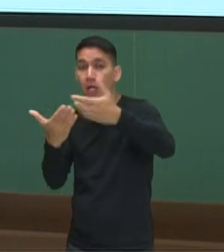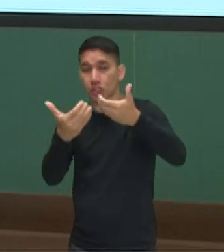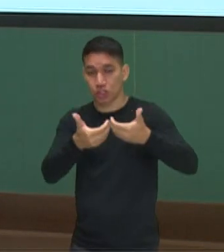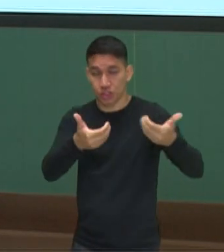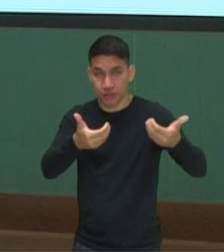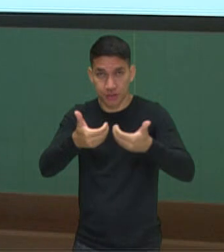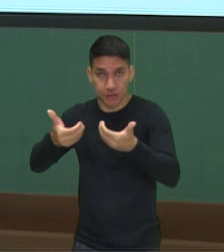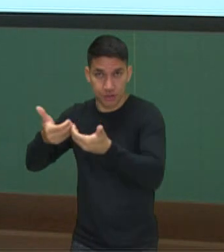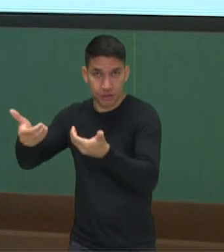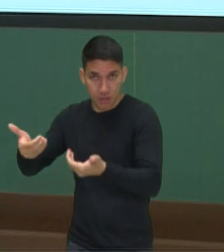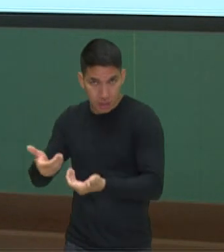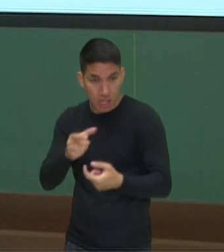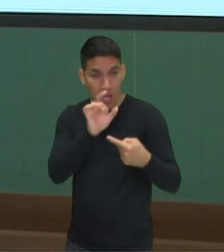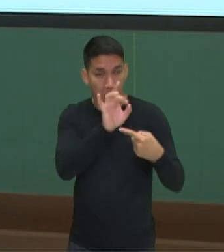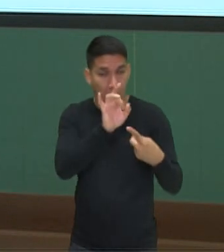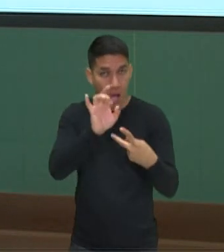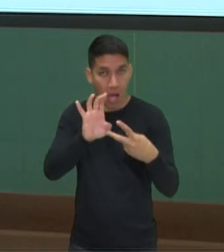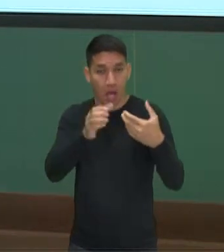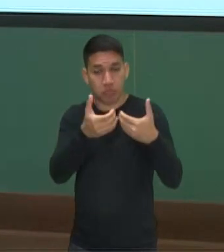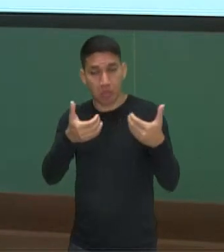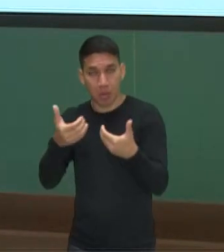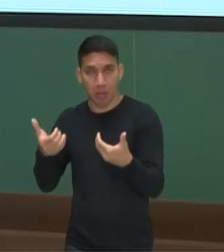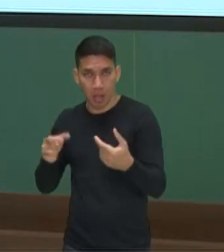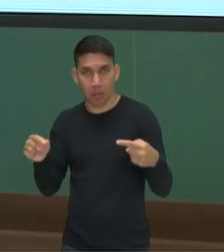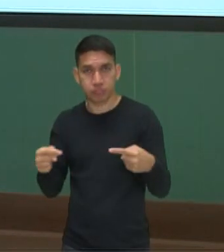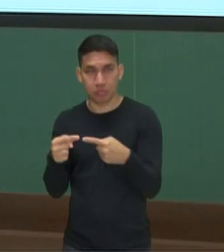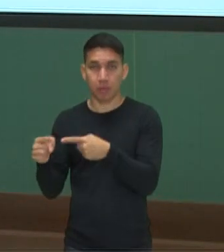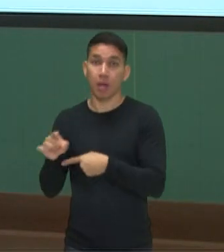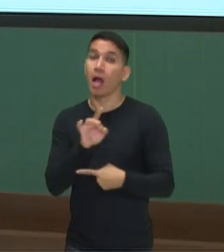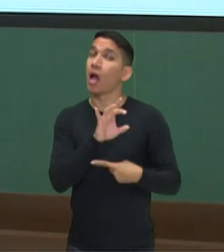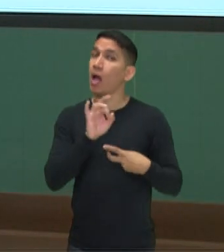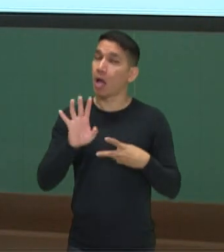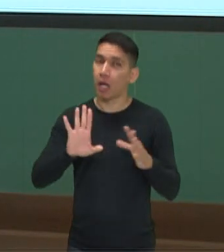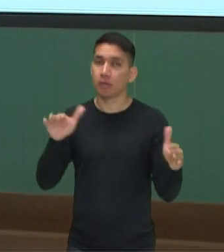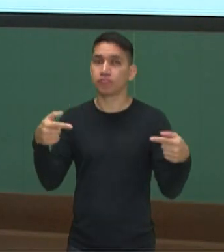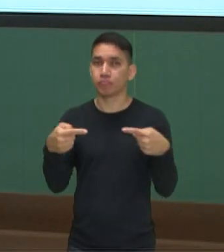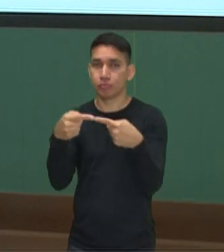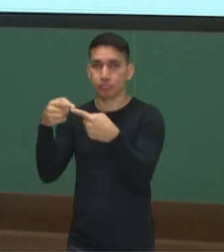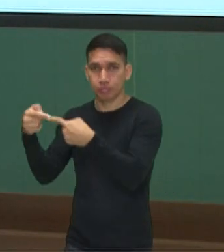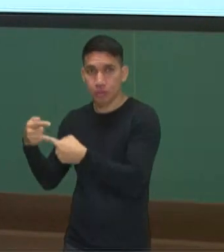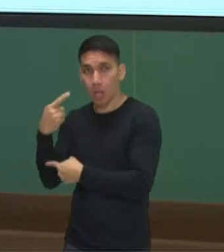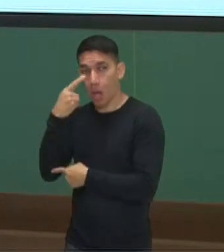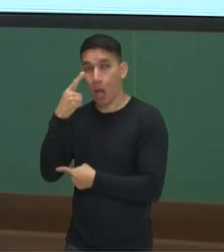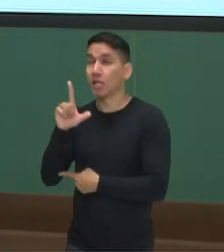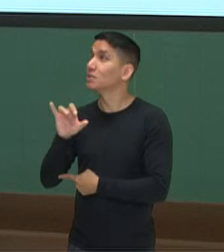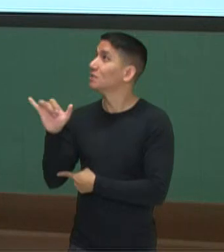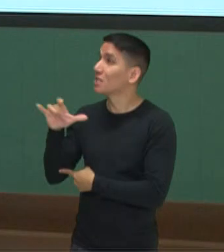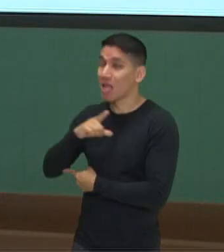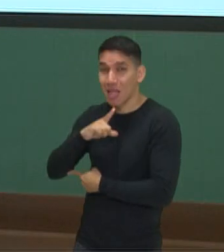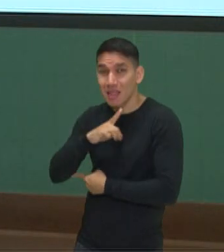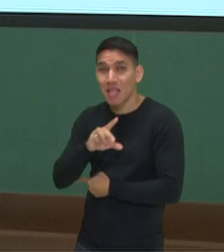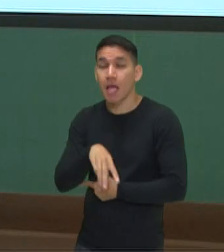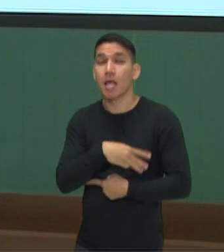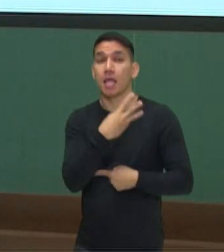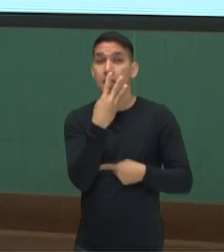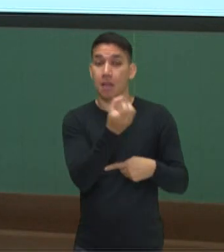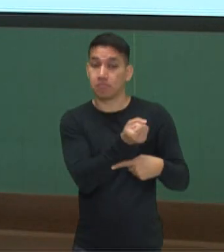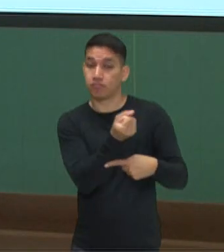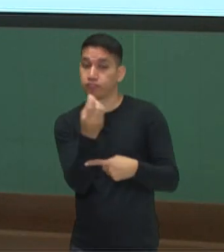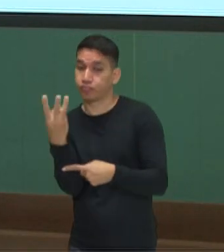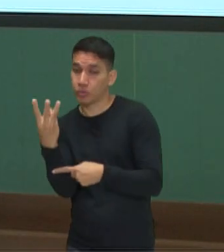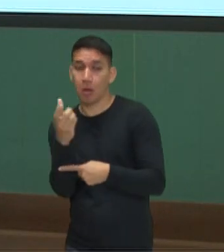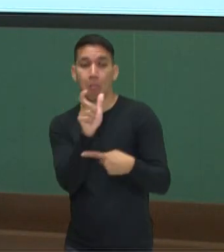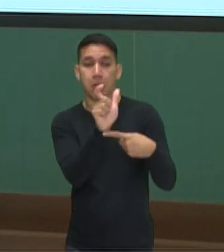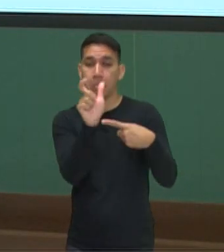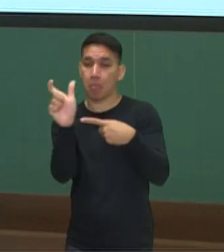passo, separar os termos, né? Cada um, se eu tenho 3 termos no polinômio, eu tenho